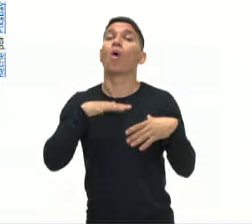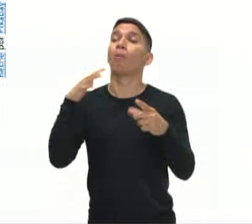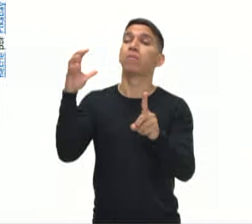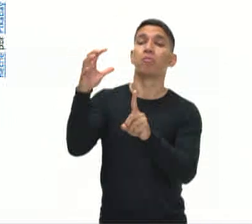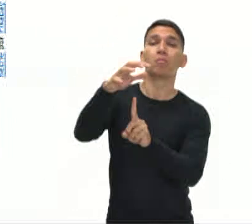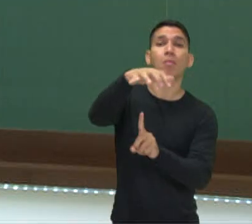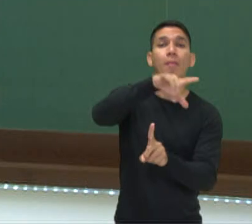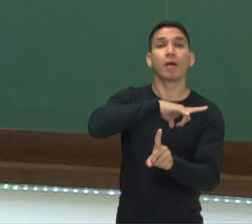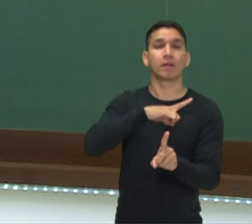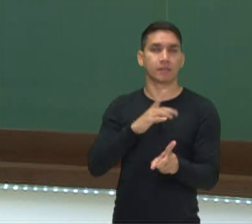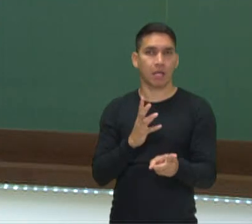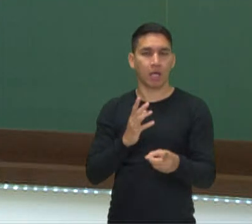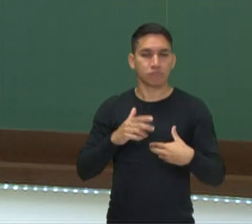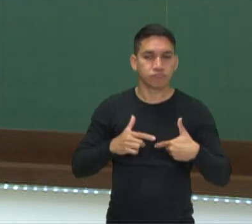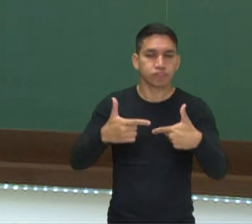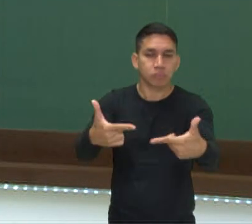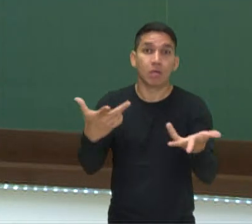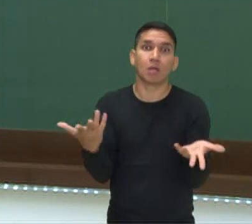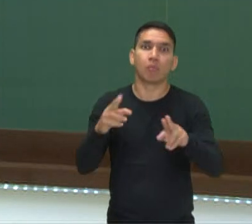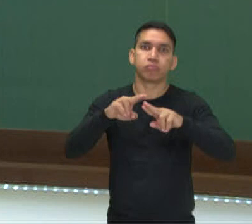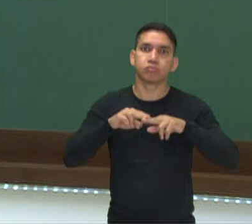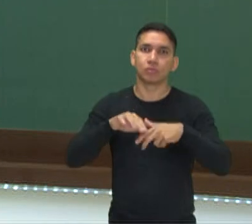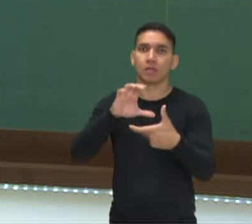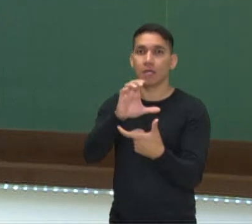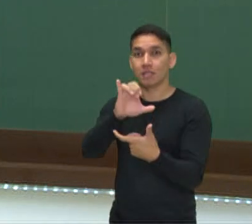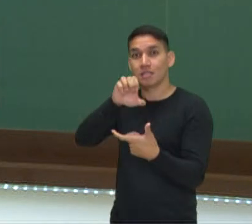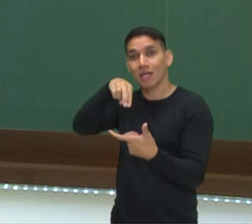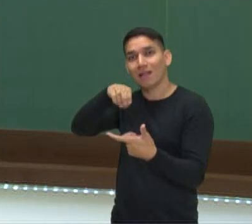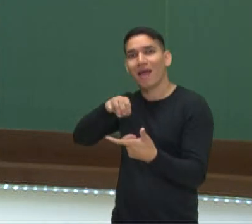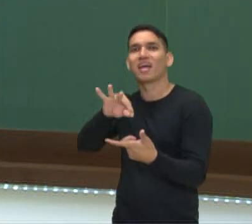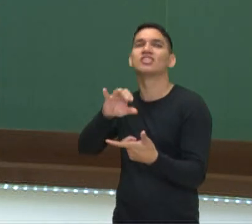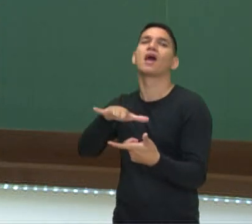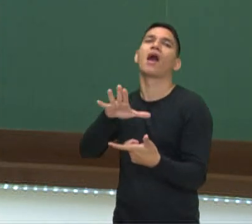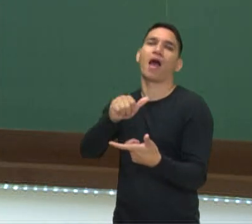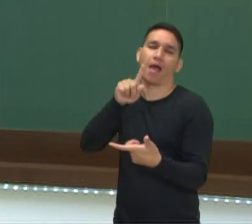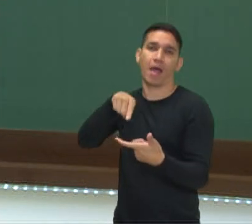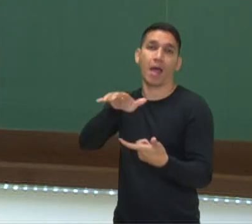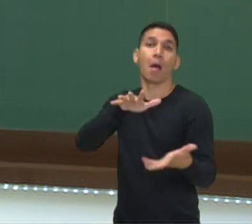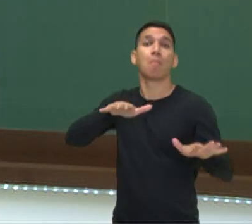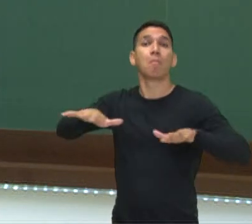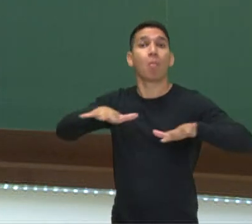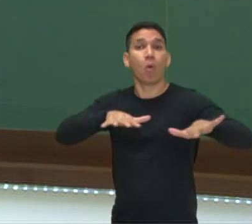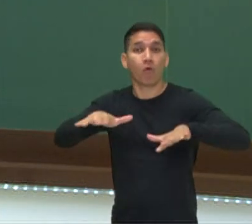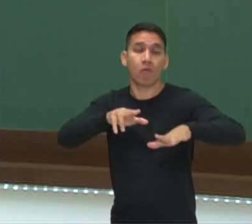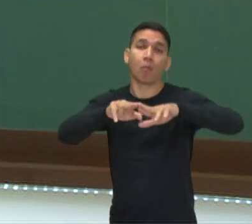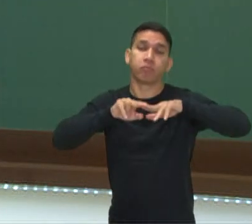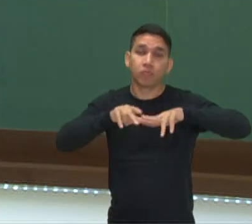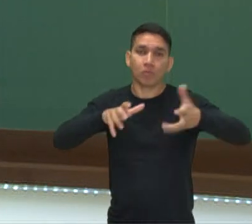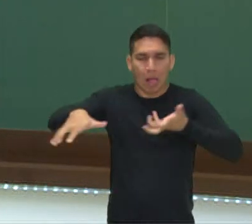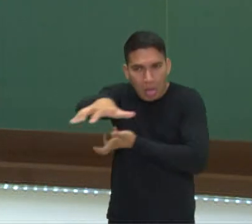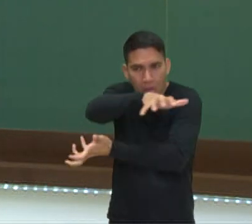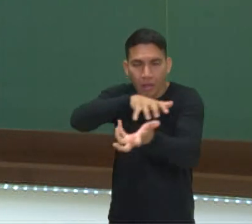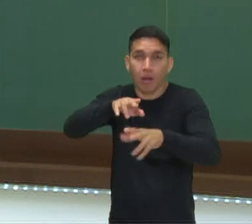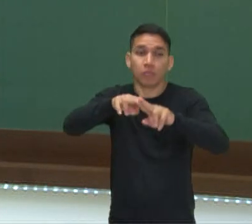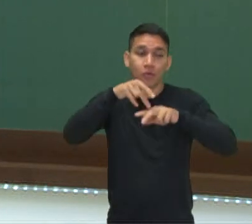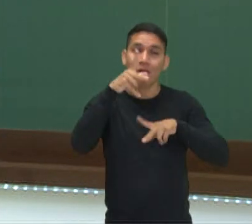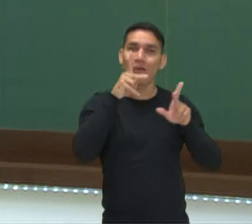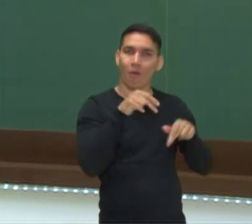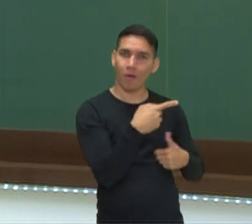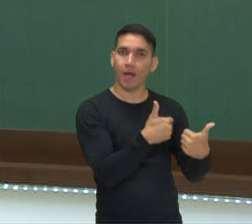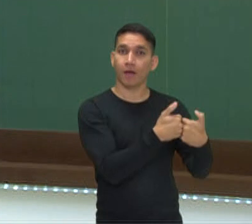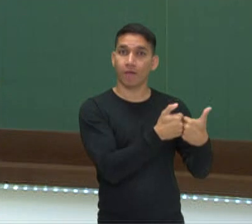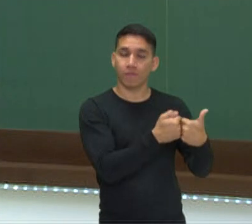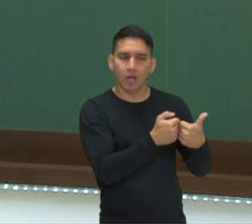seu desempenho. Então, cinética vem de movimento, como vocês já sabem. Então, da mesma forma que lá na física a gente se ocupa